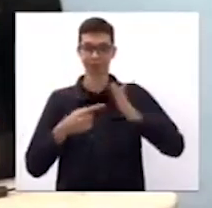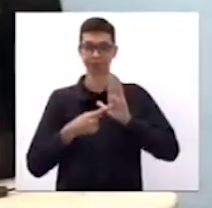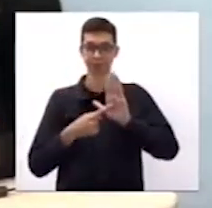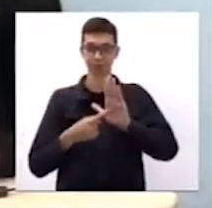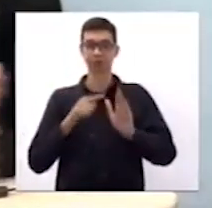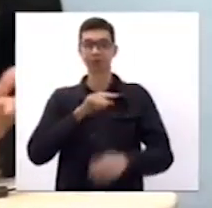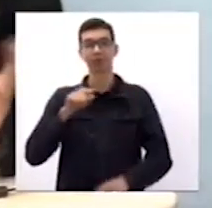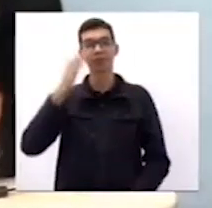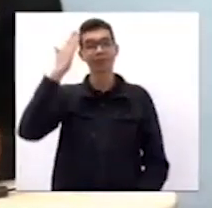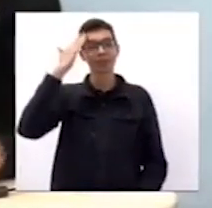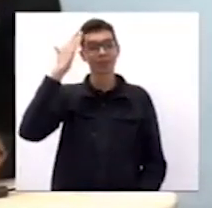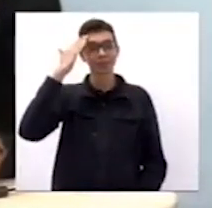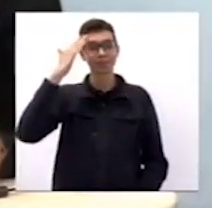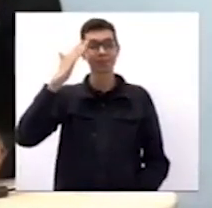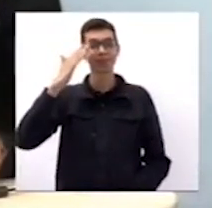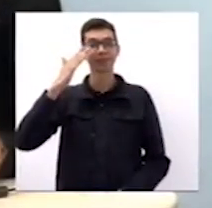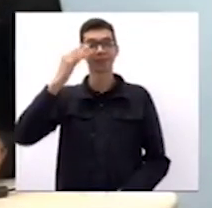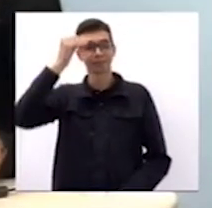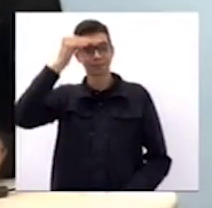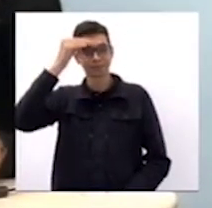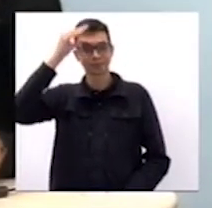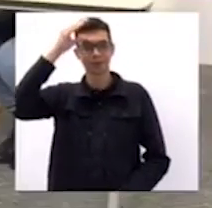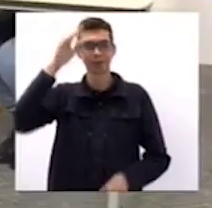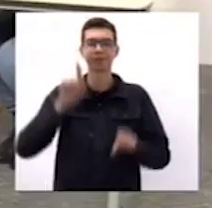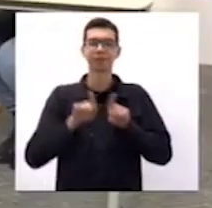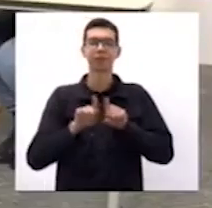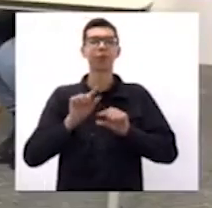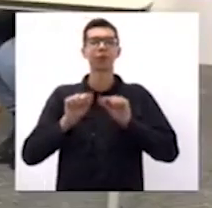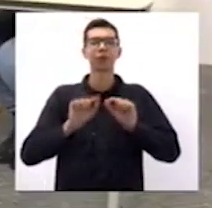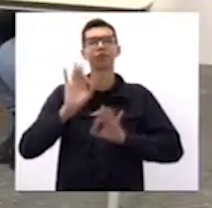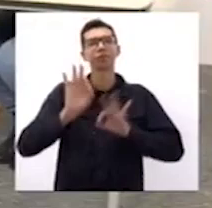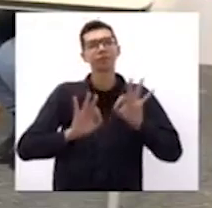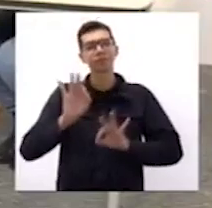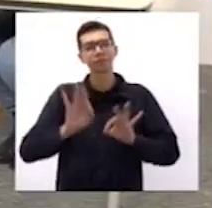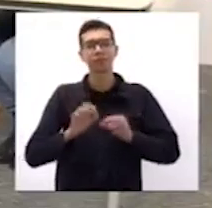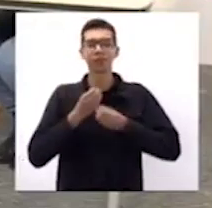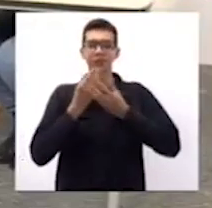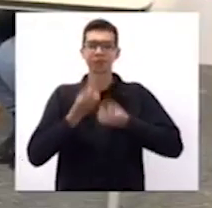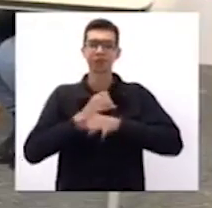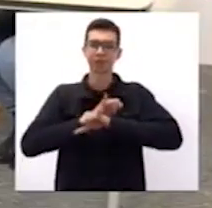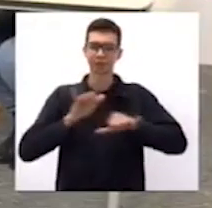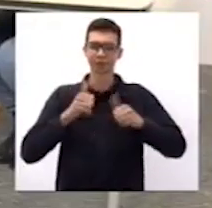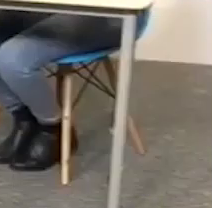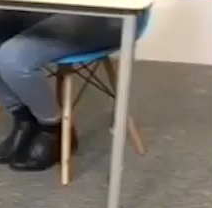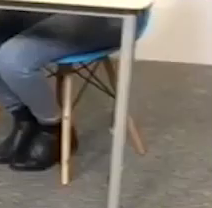que a gente utilizou para desenvolver essa formação com vocês hoje. Até semana que vem.